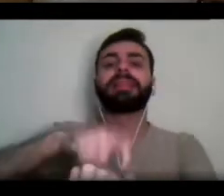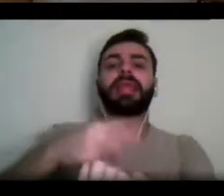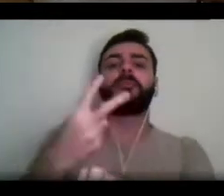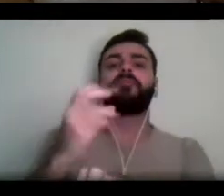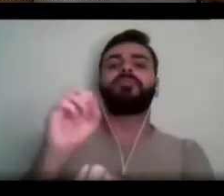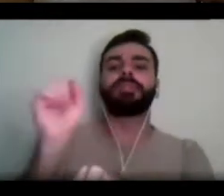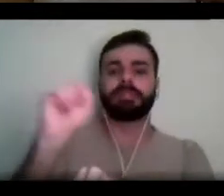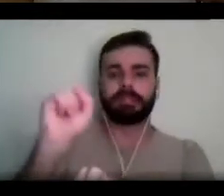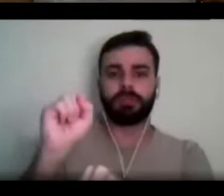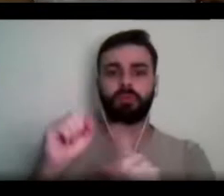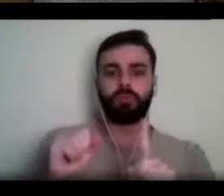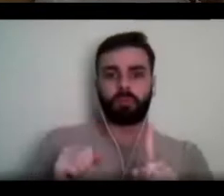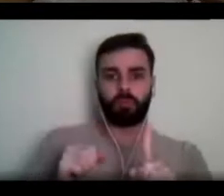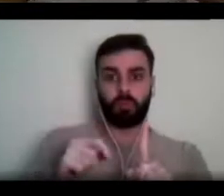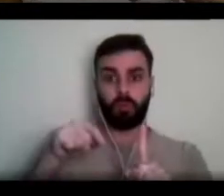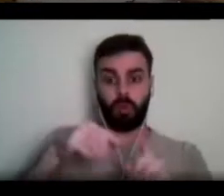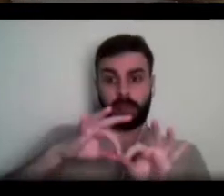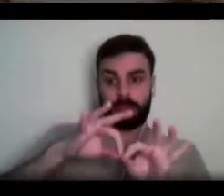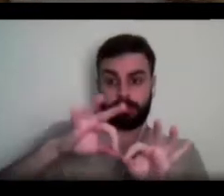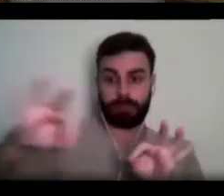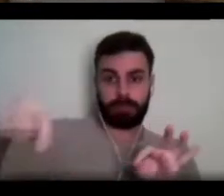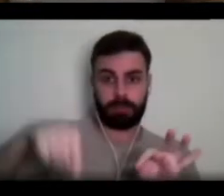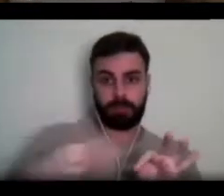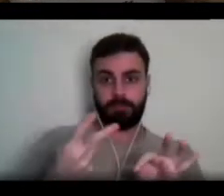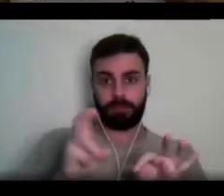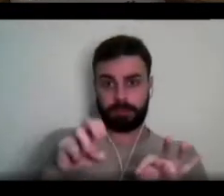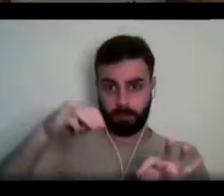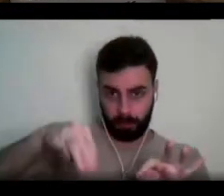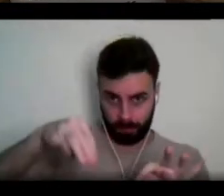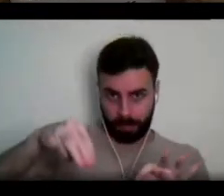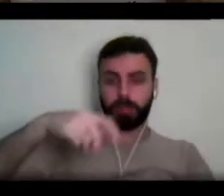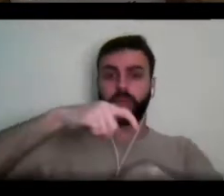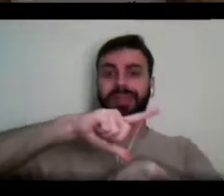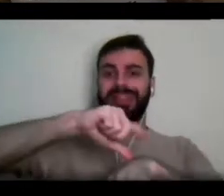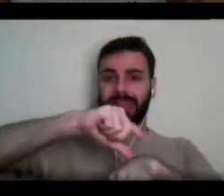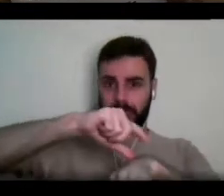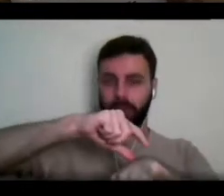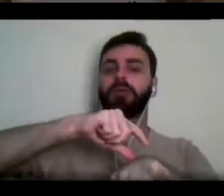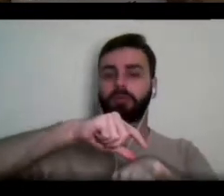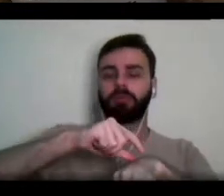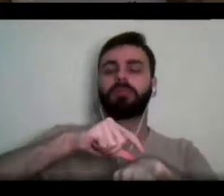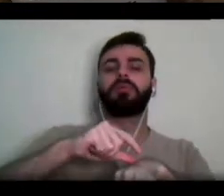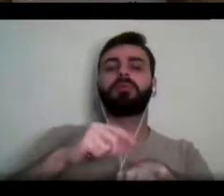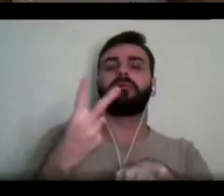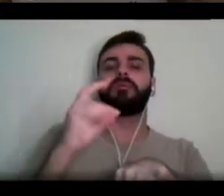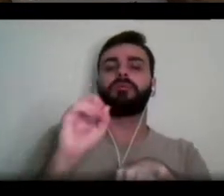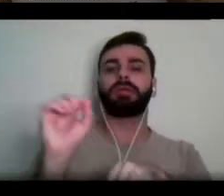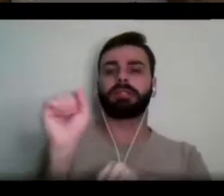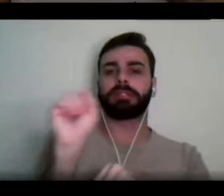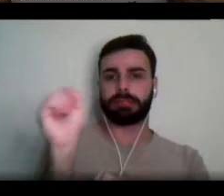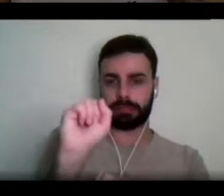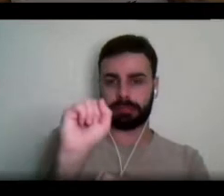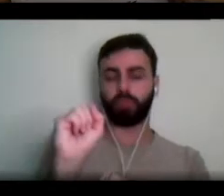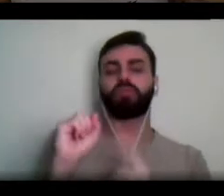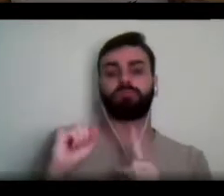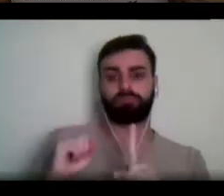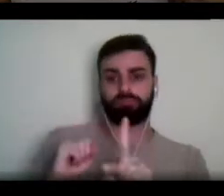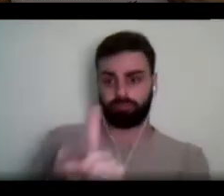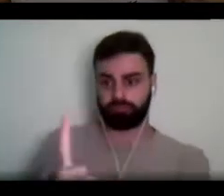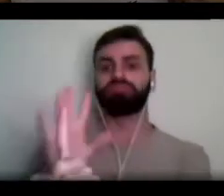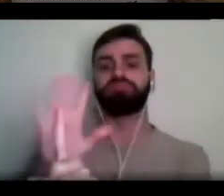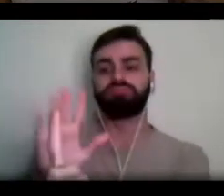os primeiros 25 metros em 20 segundos, né? Então, ela faz 25 metros